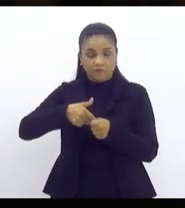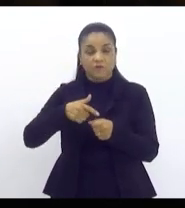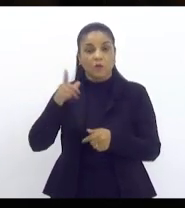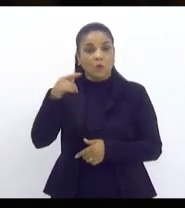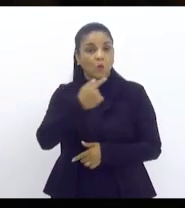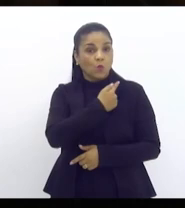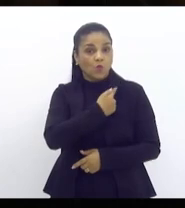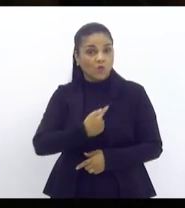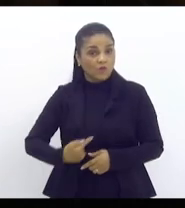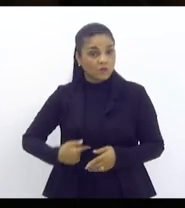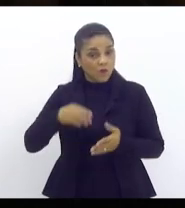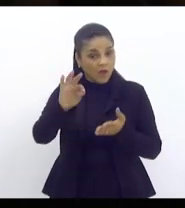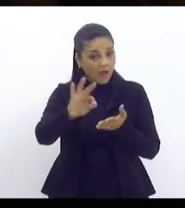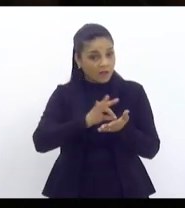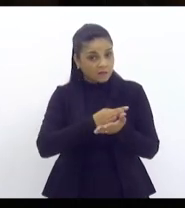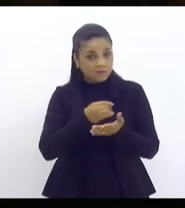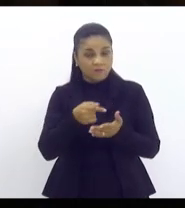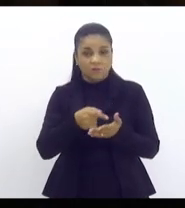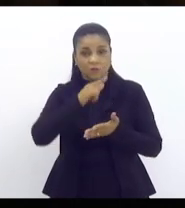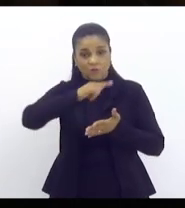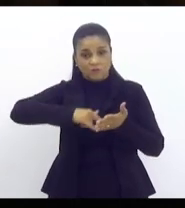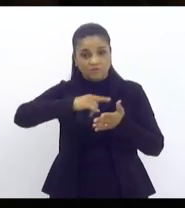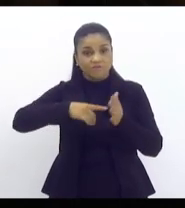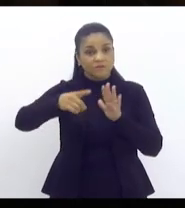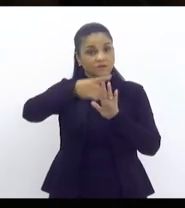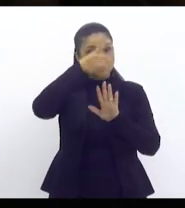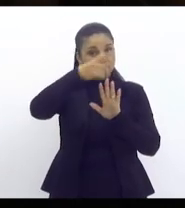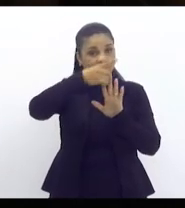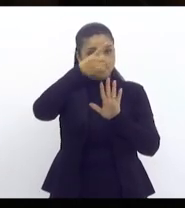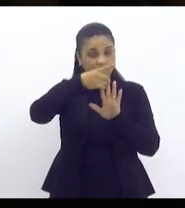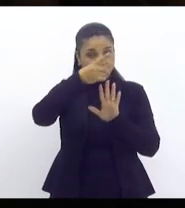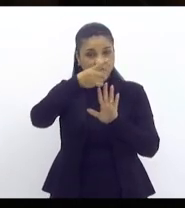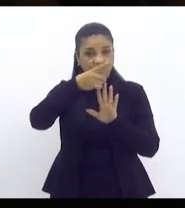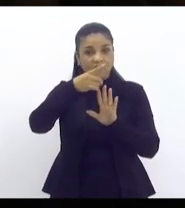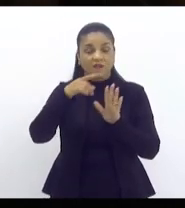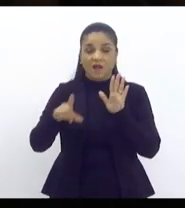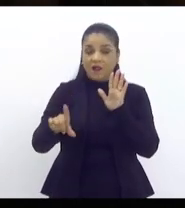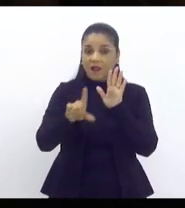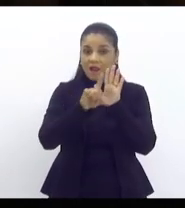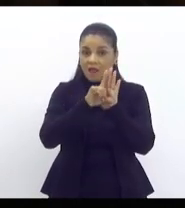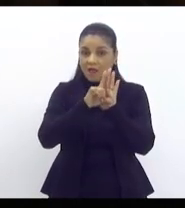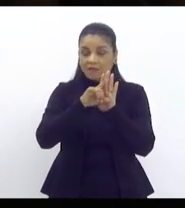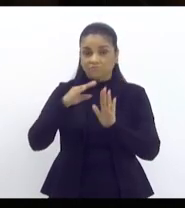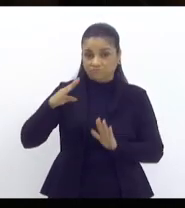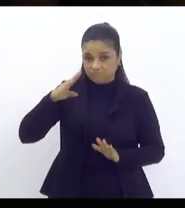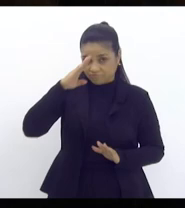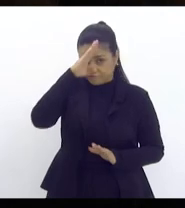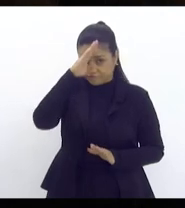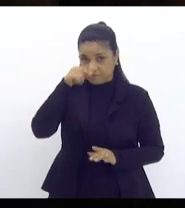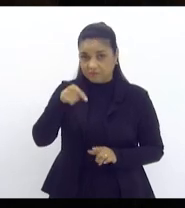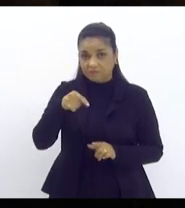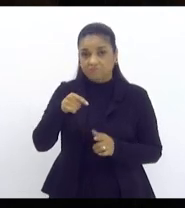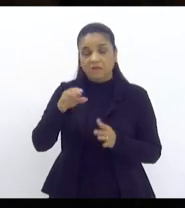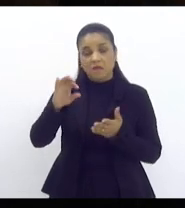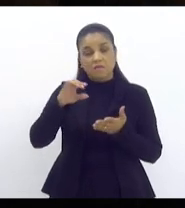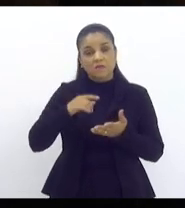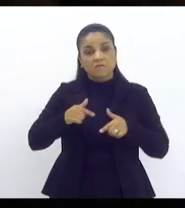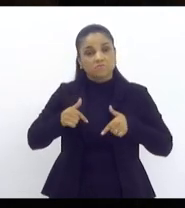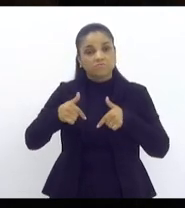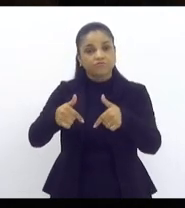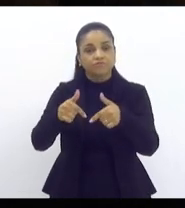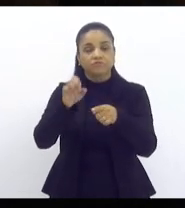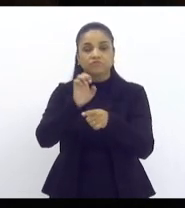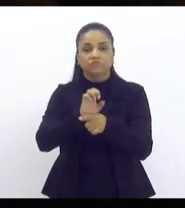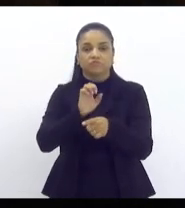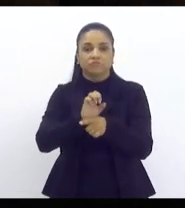governador emitiu o decreto, disse assim: as leis dos Bolsonaro têm que ser aplicadas no estado